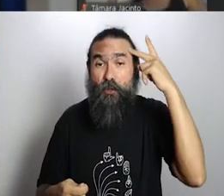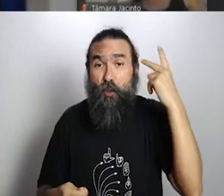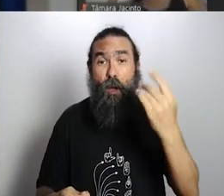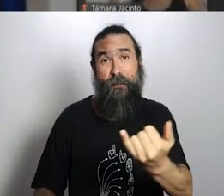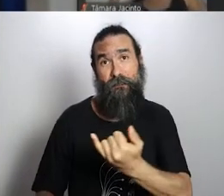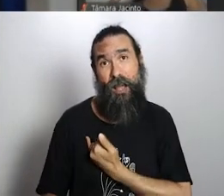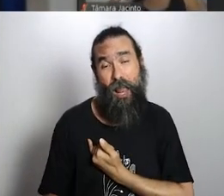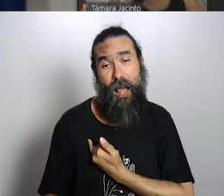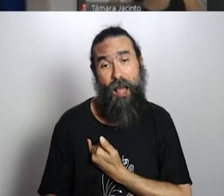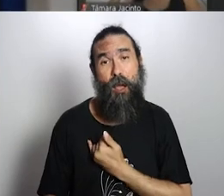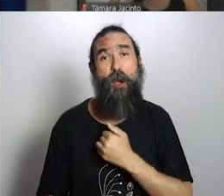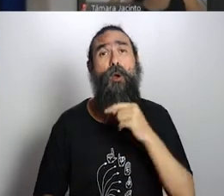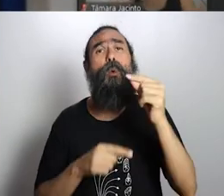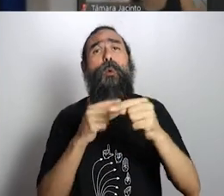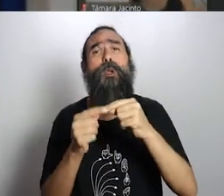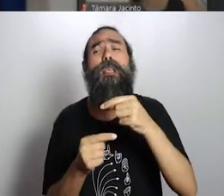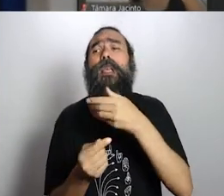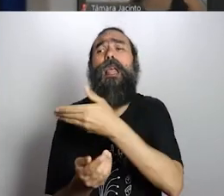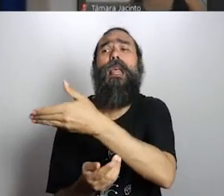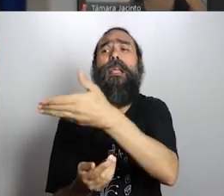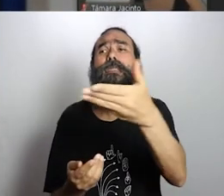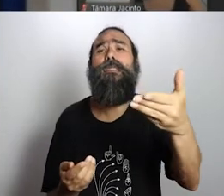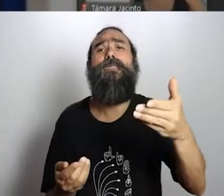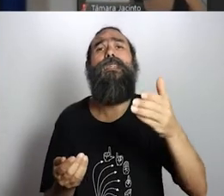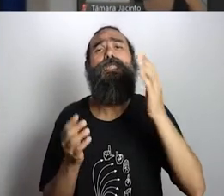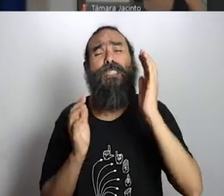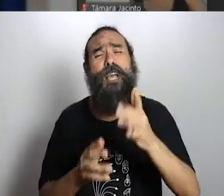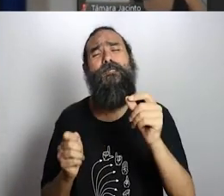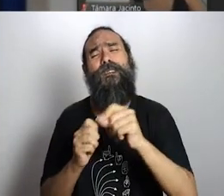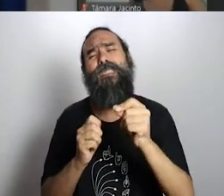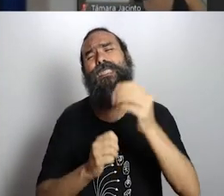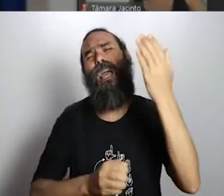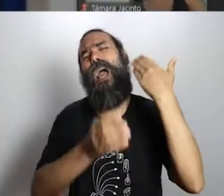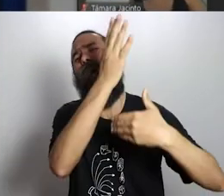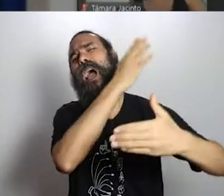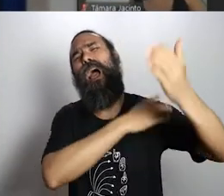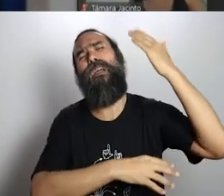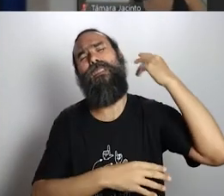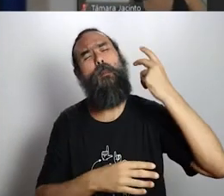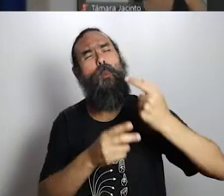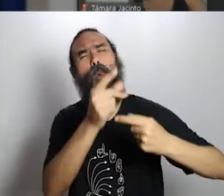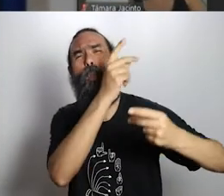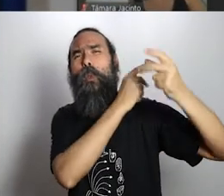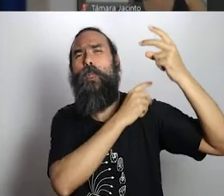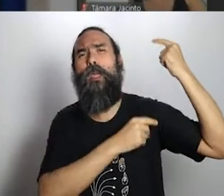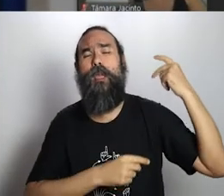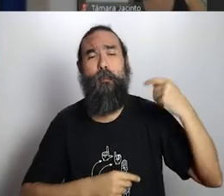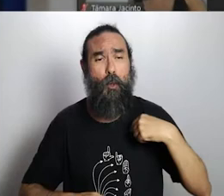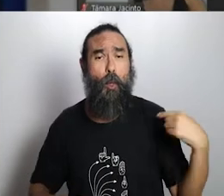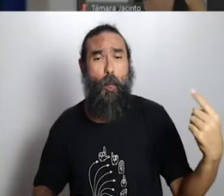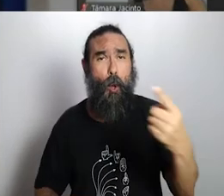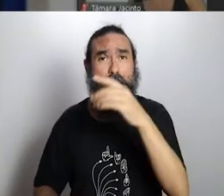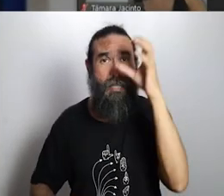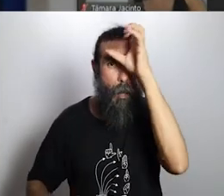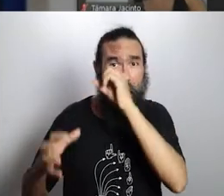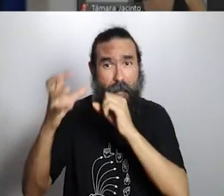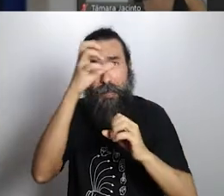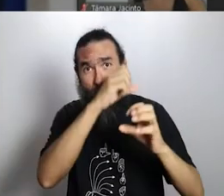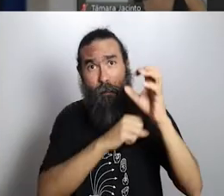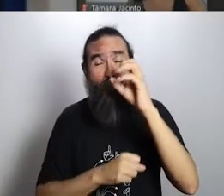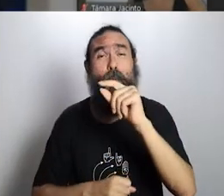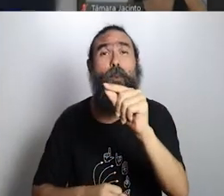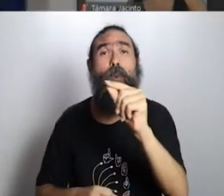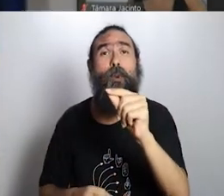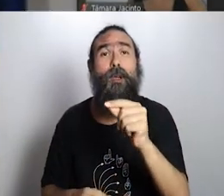antes da gente fazer, já faziam os nossos antepassados, todos eles já faziam, e a gente aprendeu quase que de maneira, quase